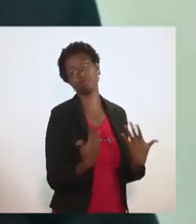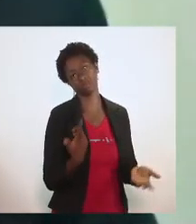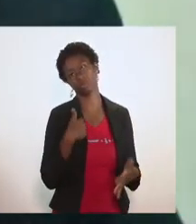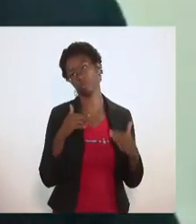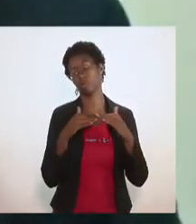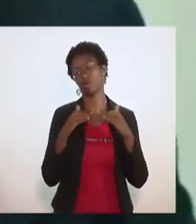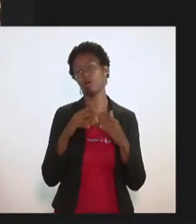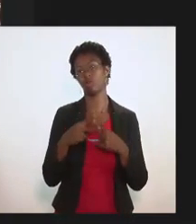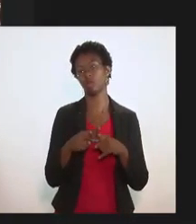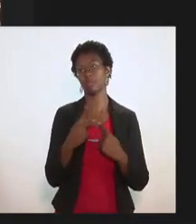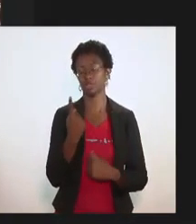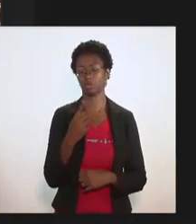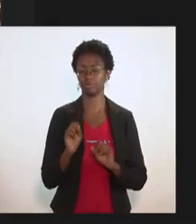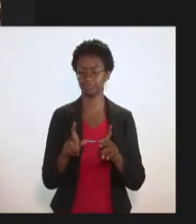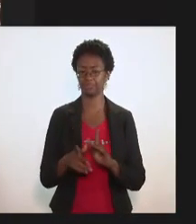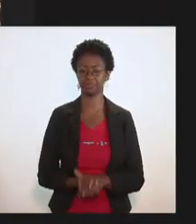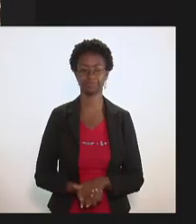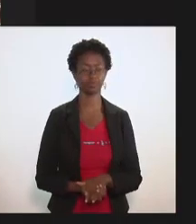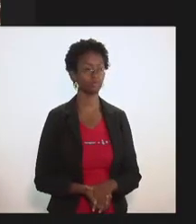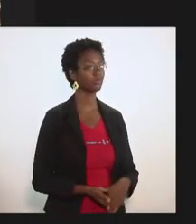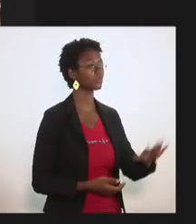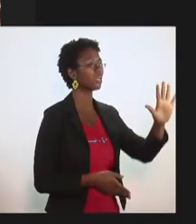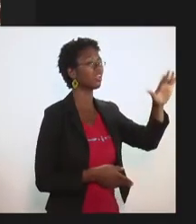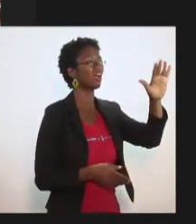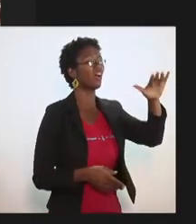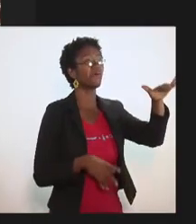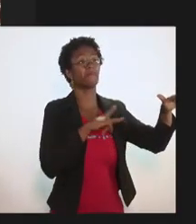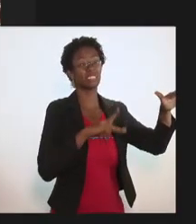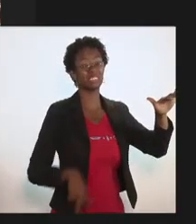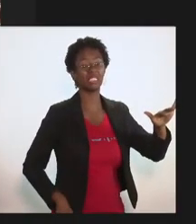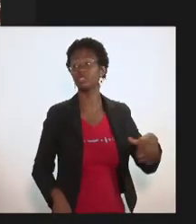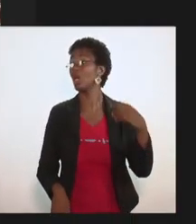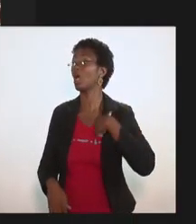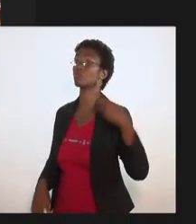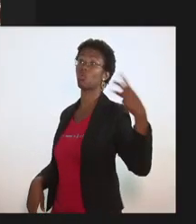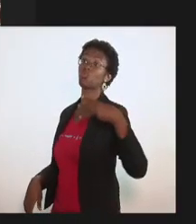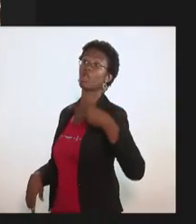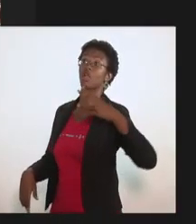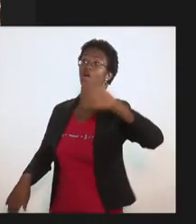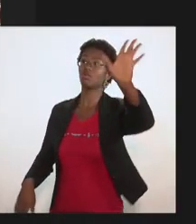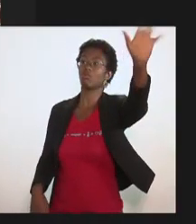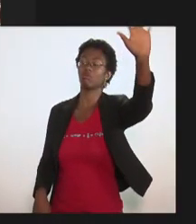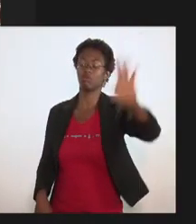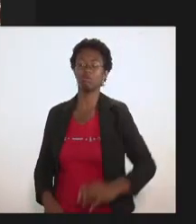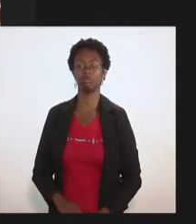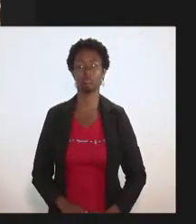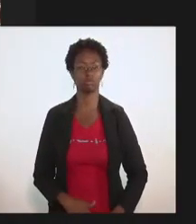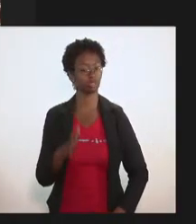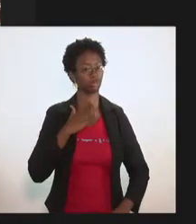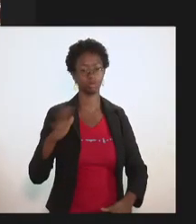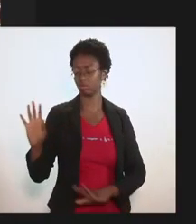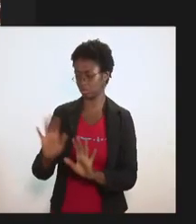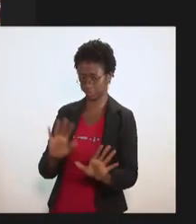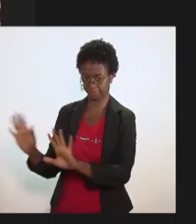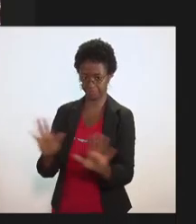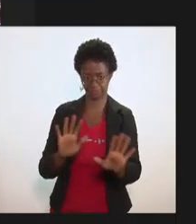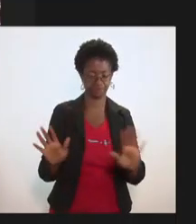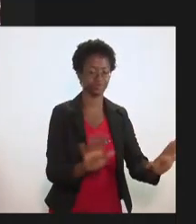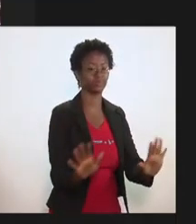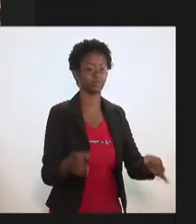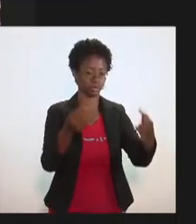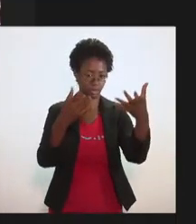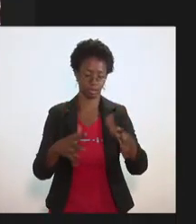Respeitar a lei é uma coisa, submeter a um gasto para uma comunidade, ou às vezes um tempo pequeno, eu acho